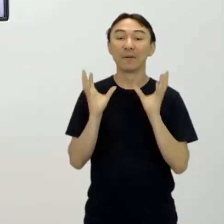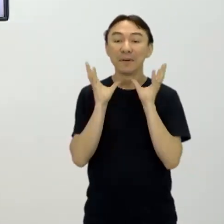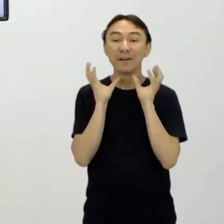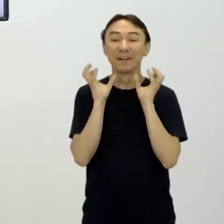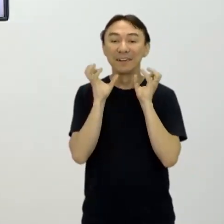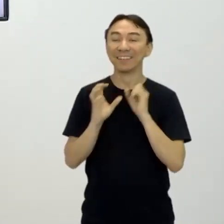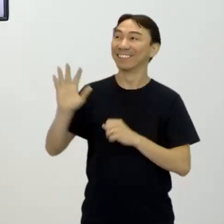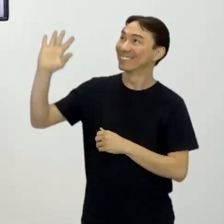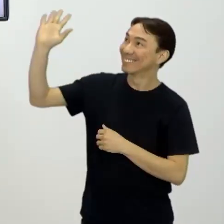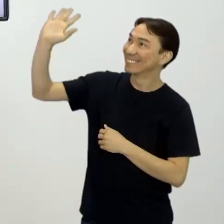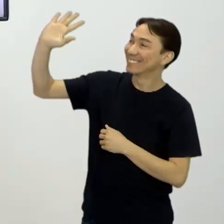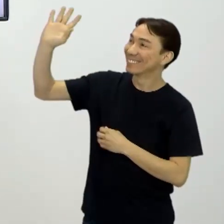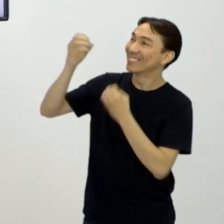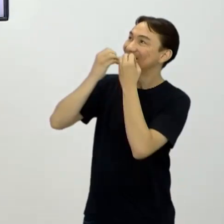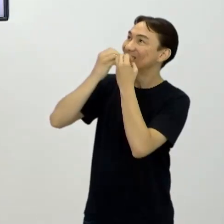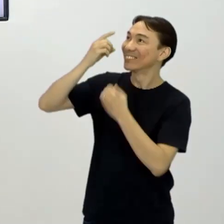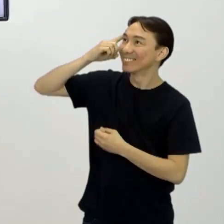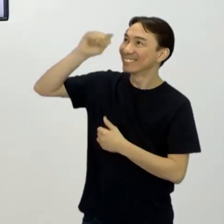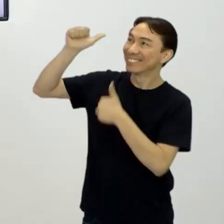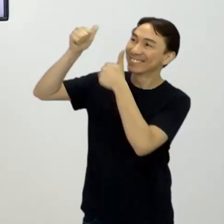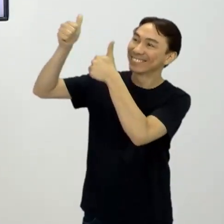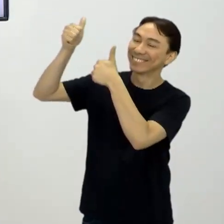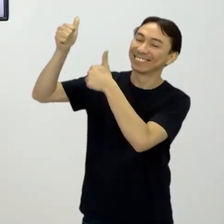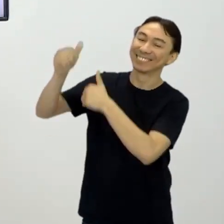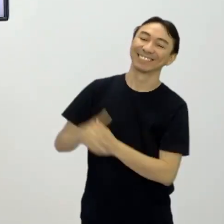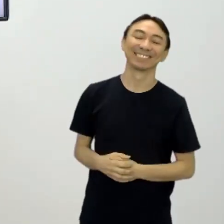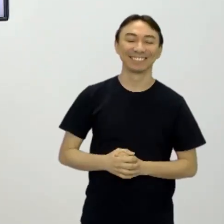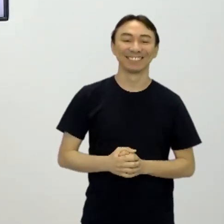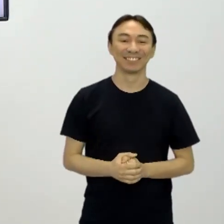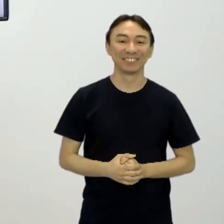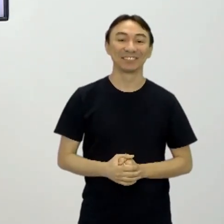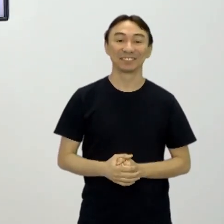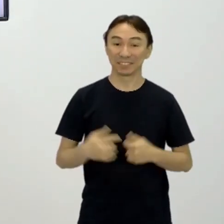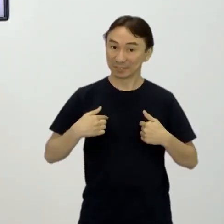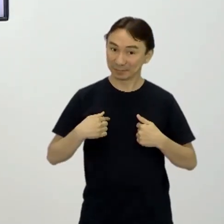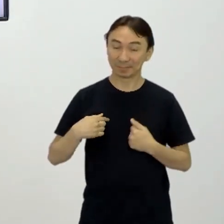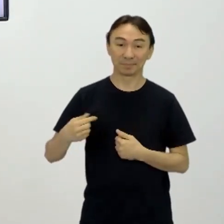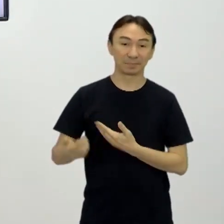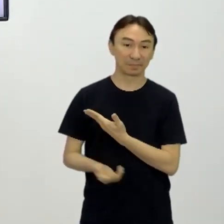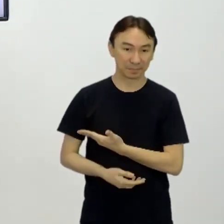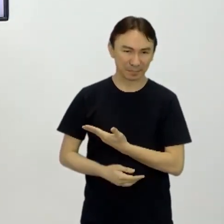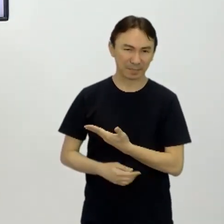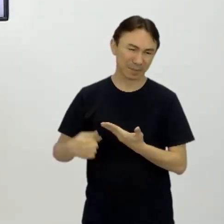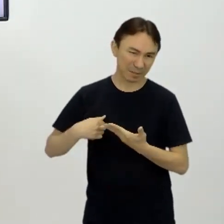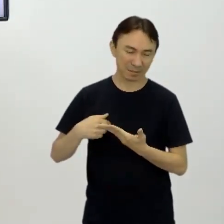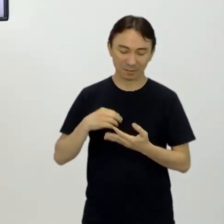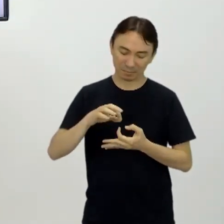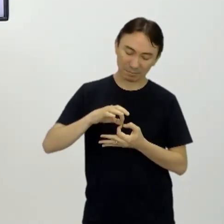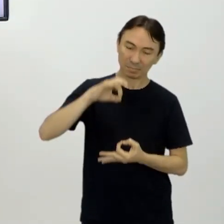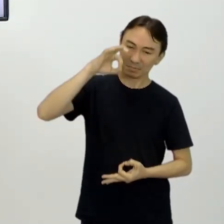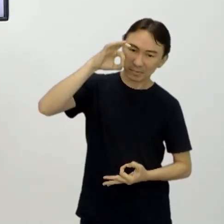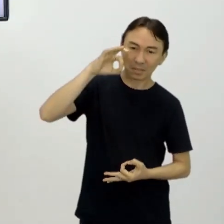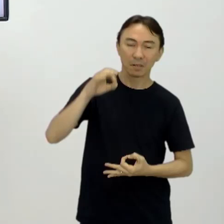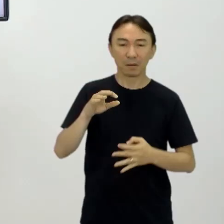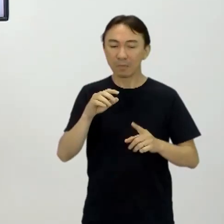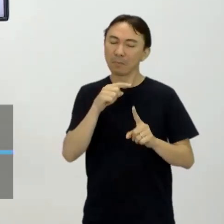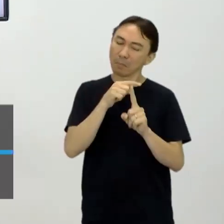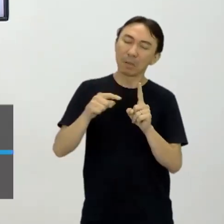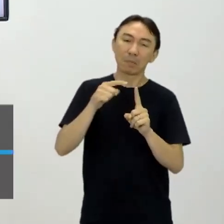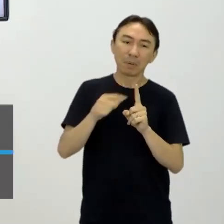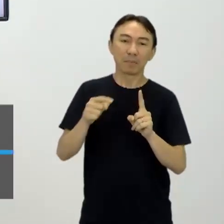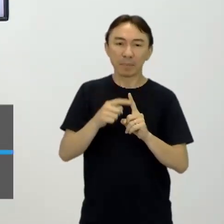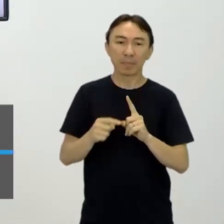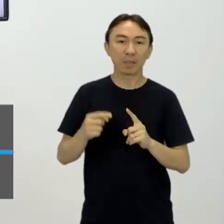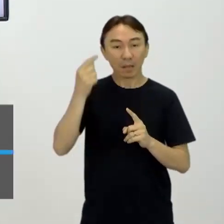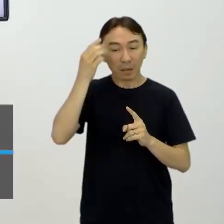Bom dia, Helder. Seja bem-vindo a essa aula de matemática. Bom, eu sou o Tony, eu tenho estatura mediana, tenho o cabelo